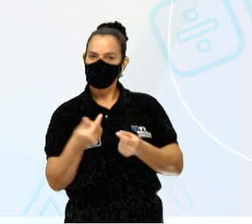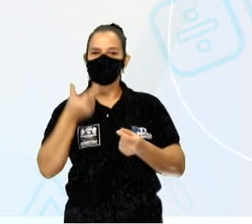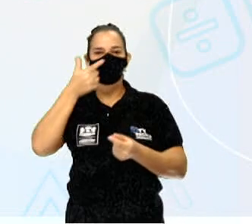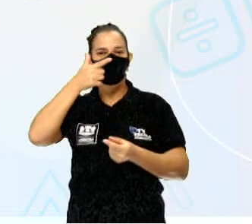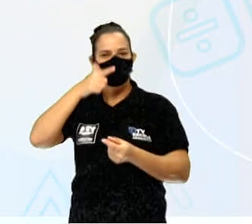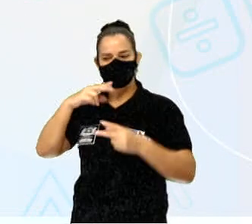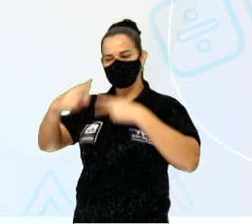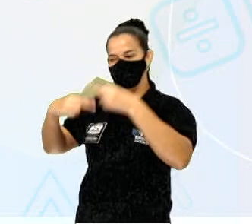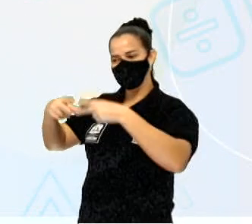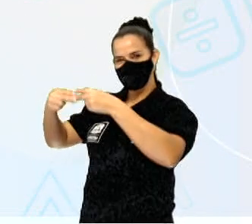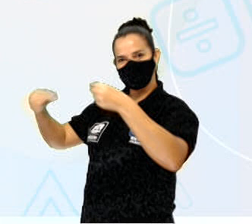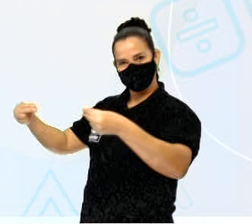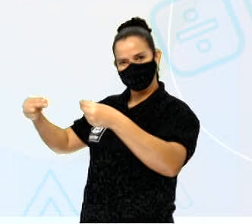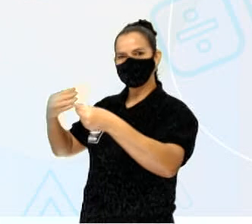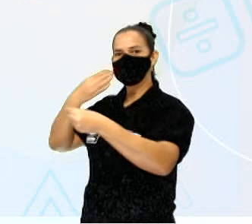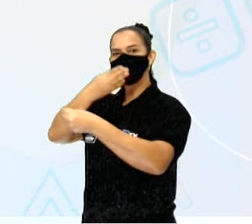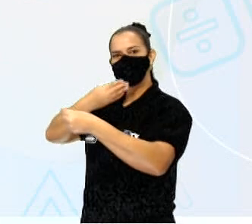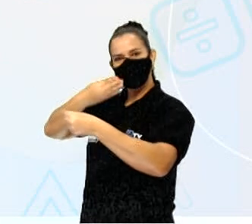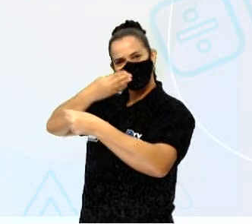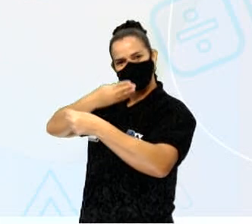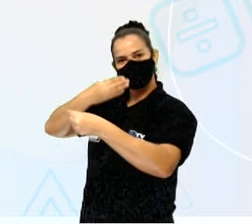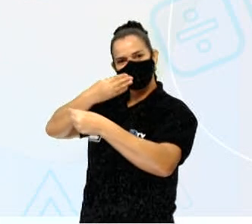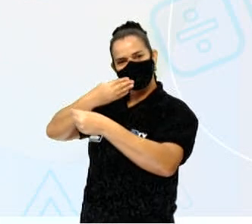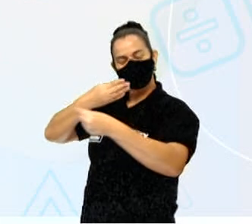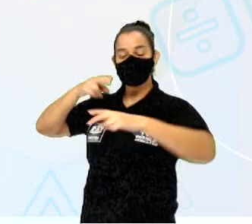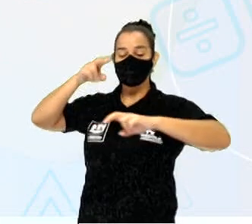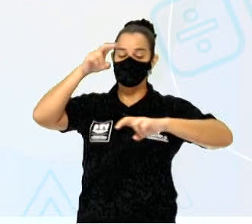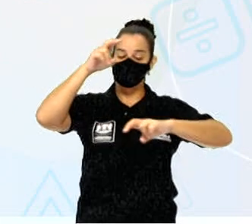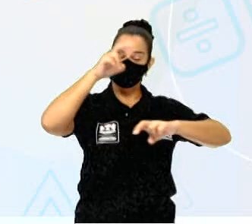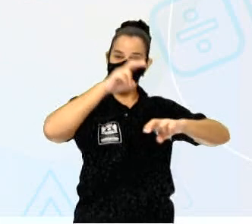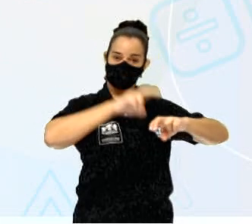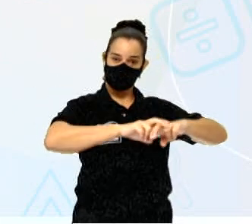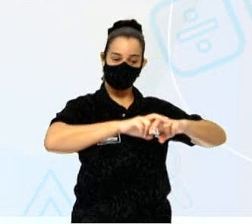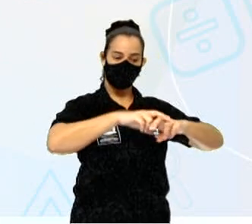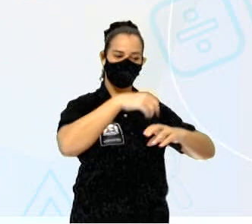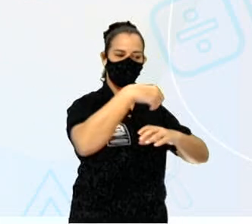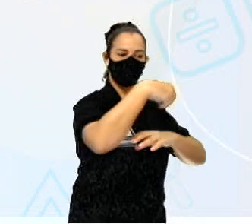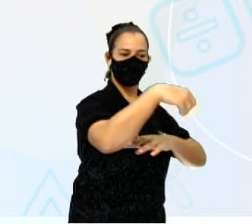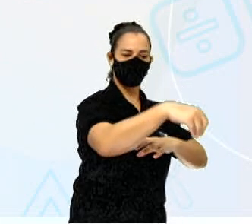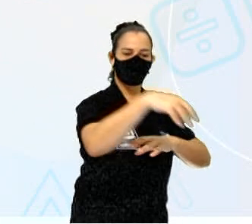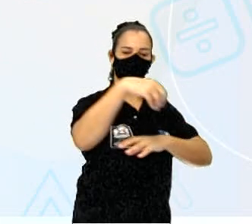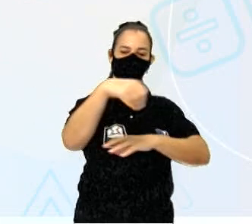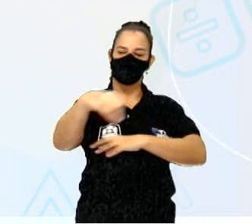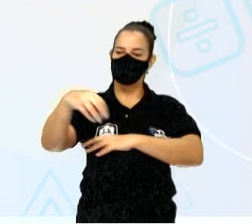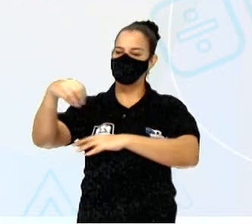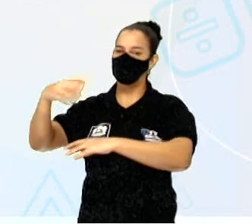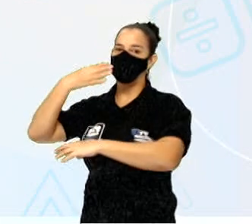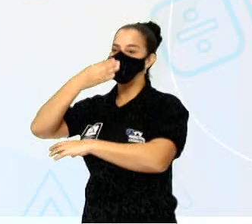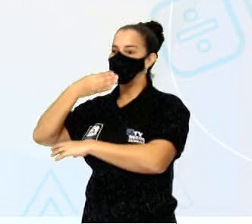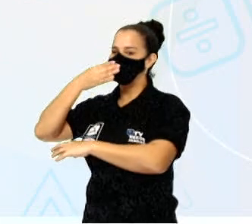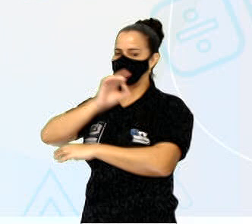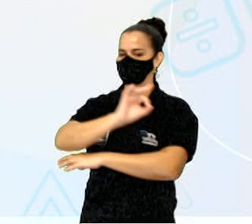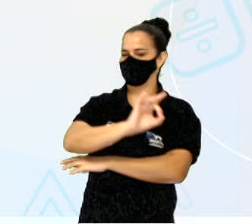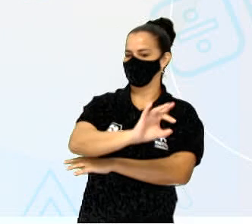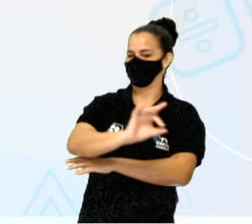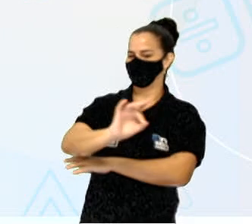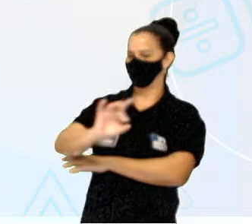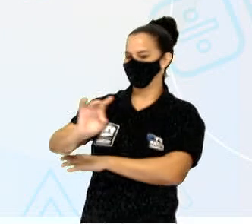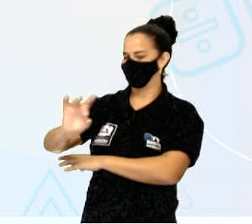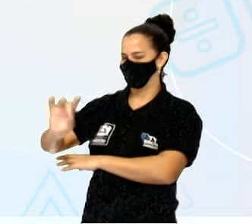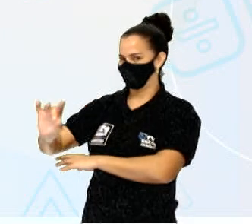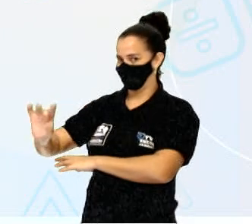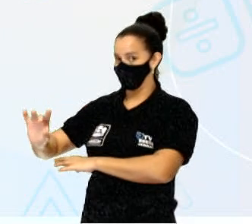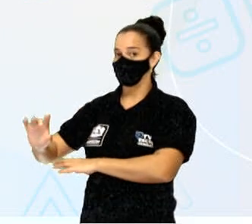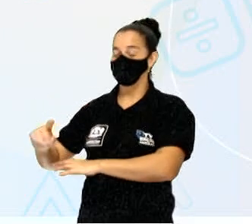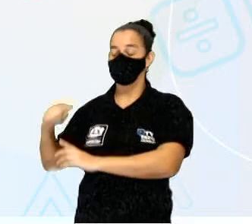do prêmio. Eles se sentaram e repartiram o cesto de doces. O